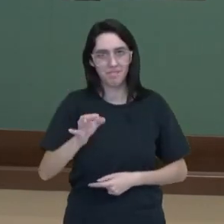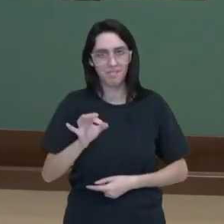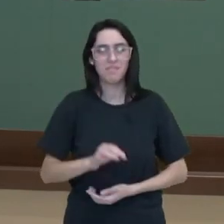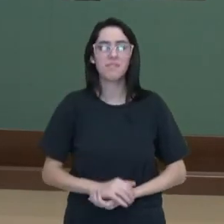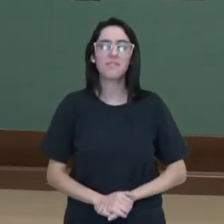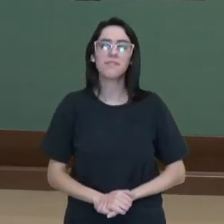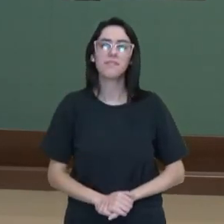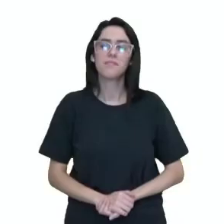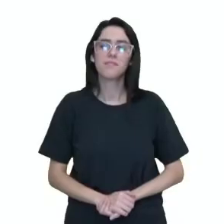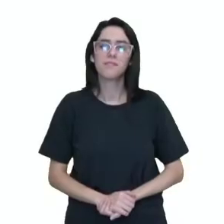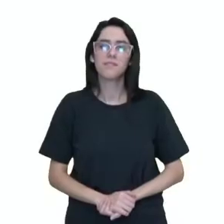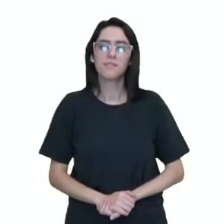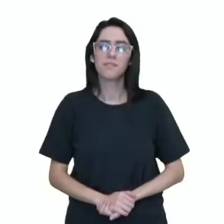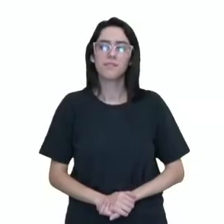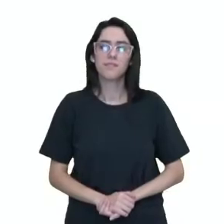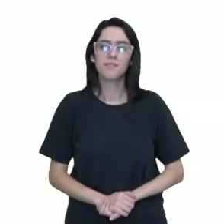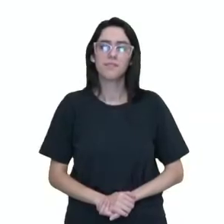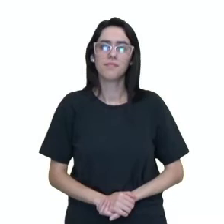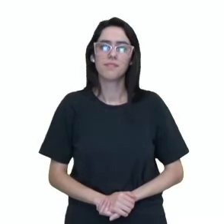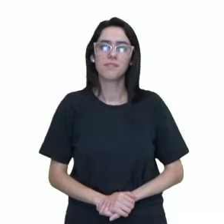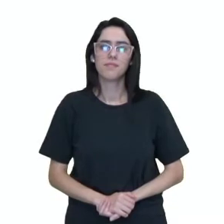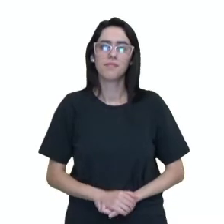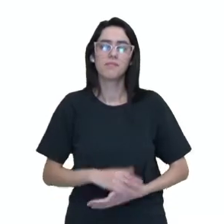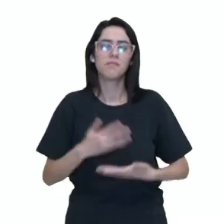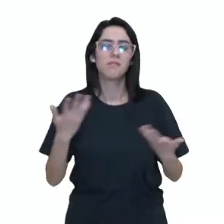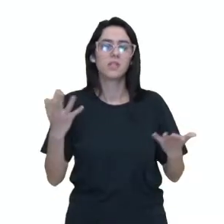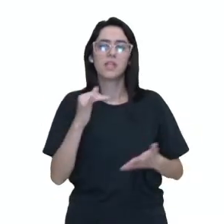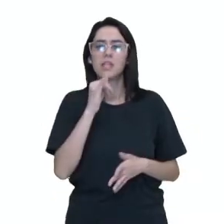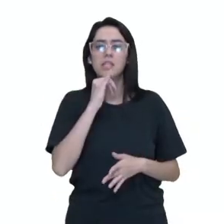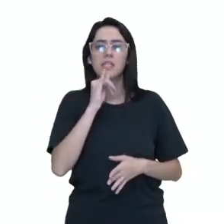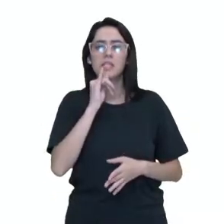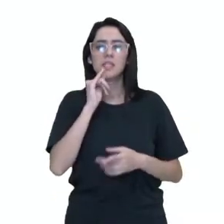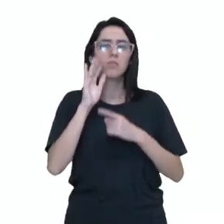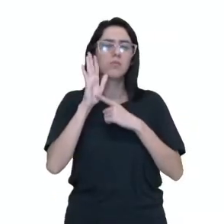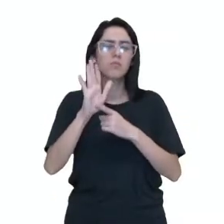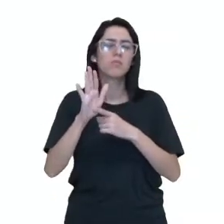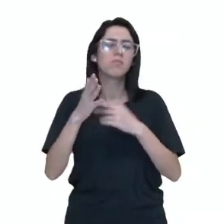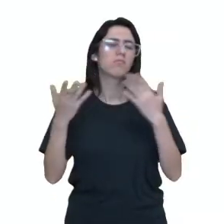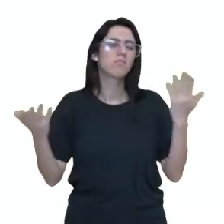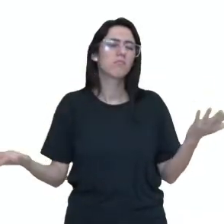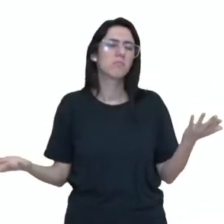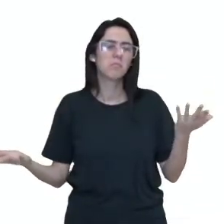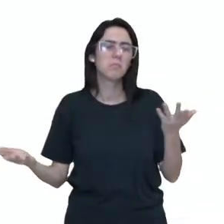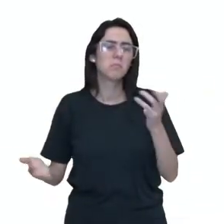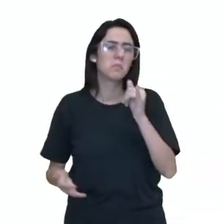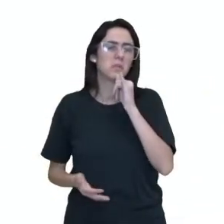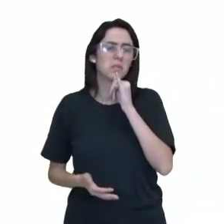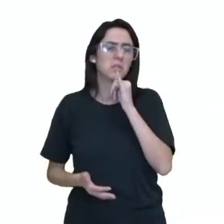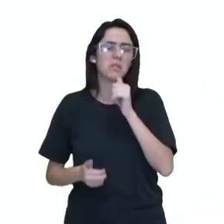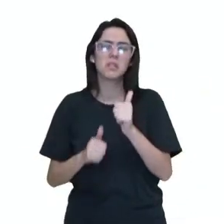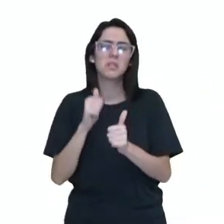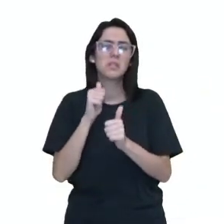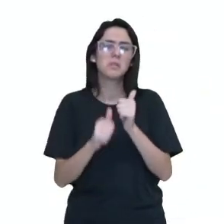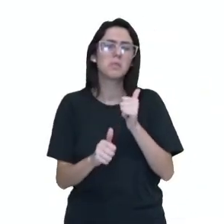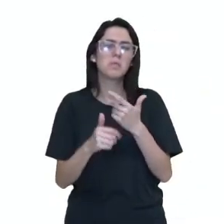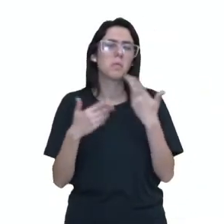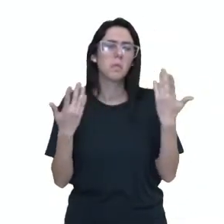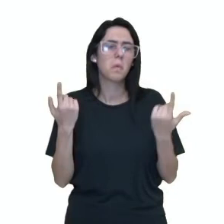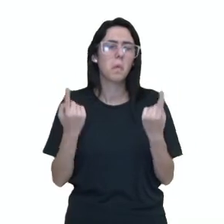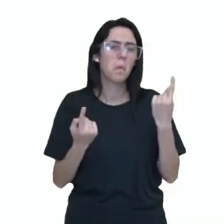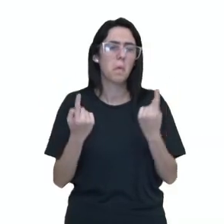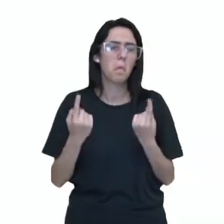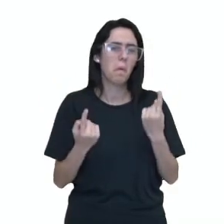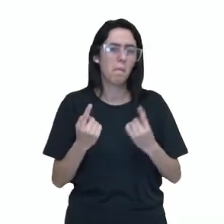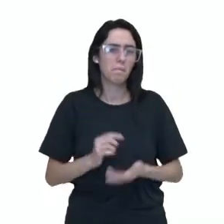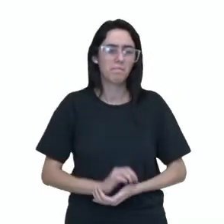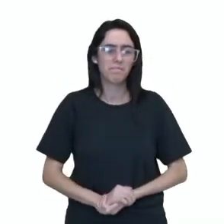bom? Quais são aí alguns exemplos, né? Quais são os esportes de precisão que a gente pode